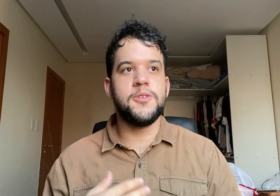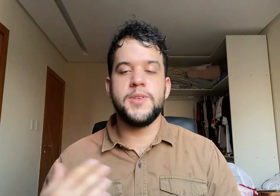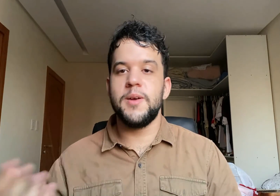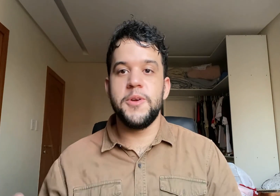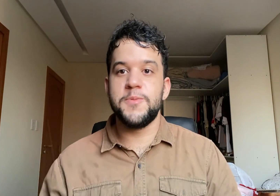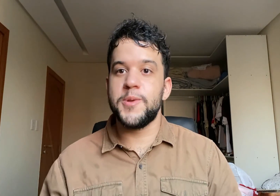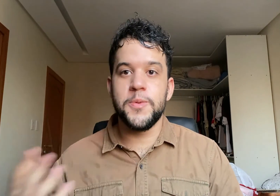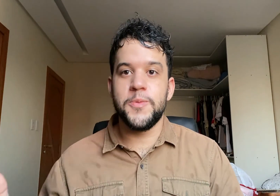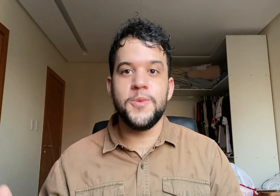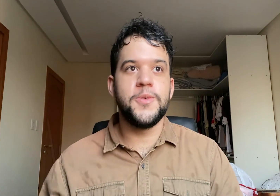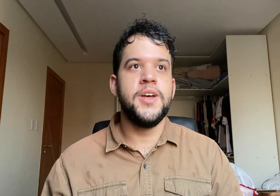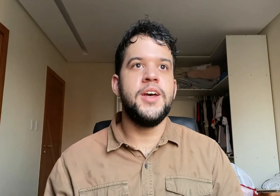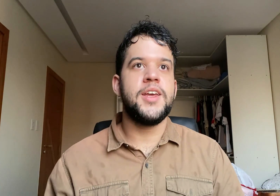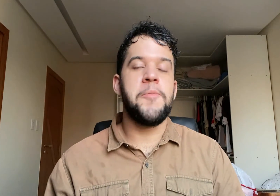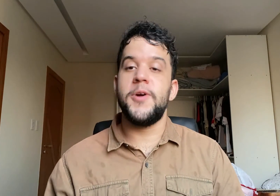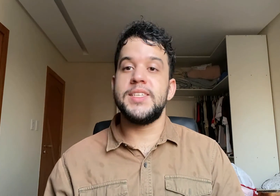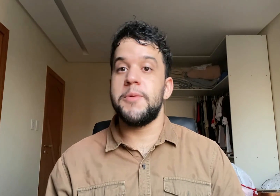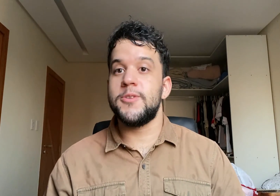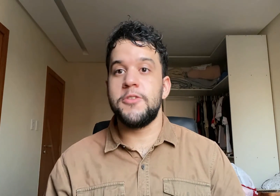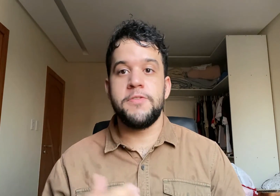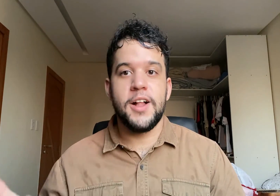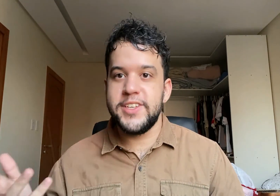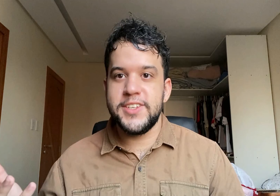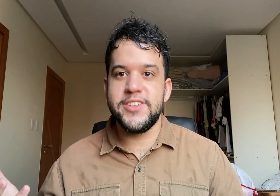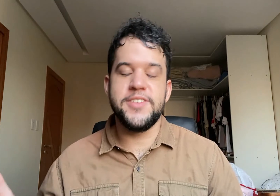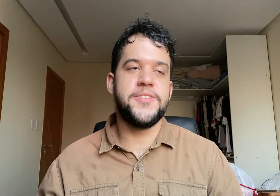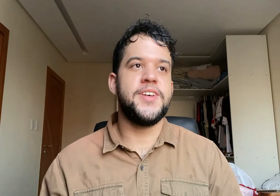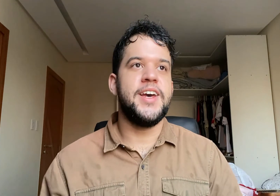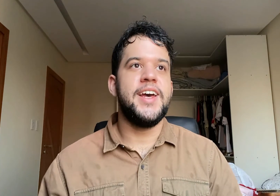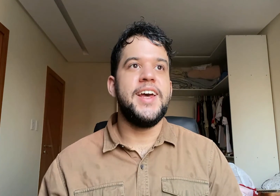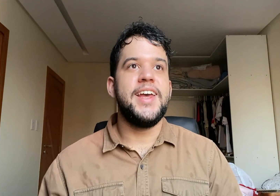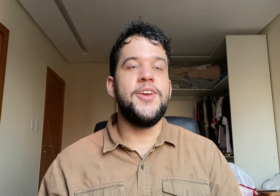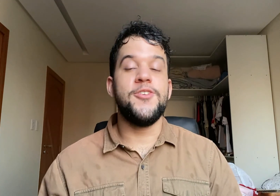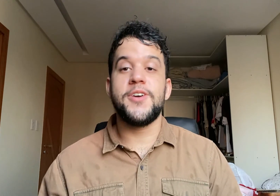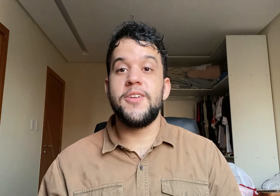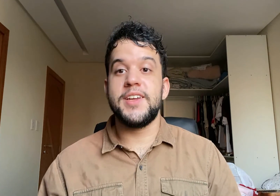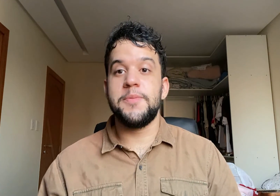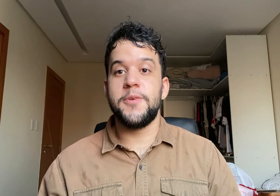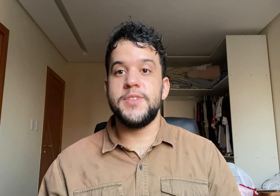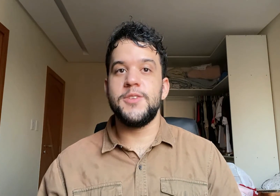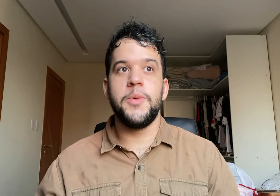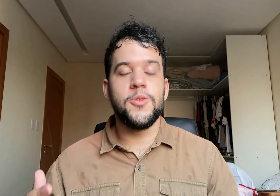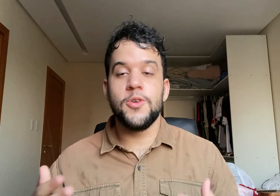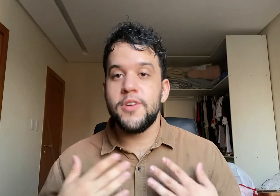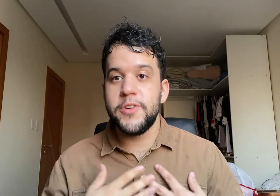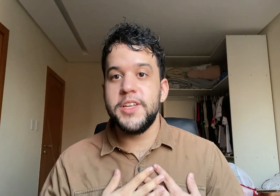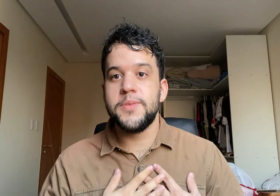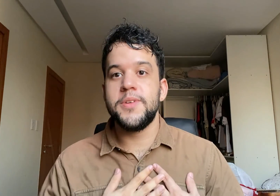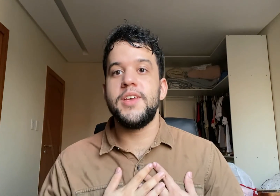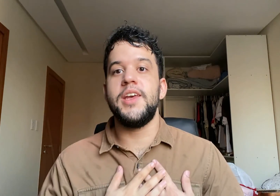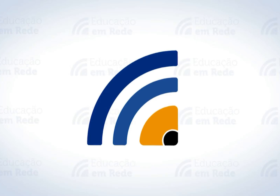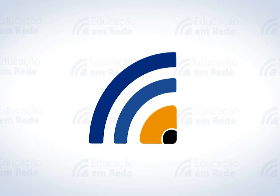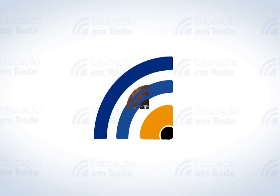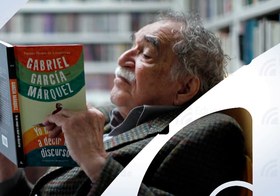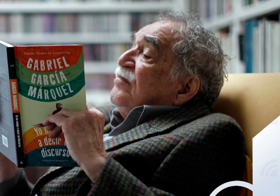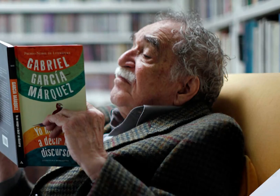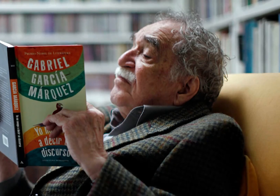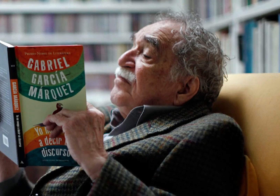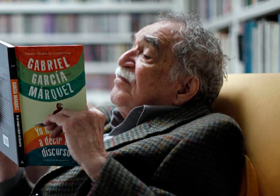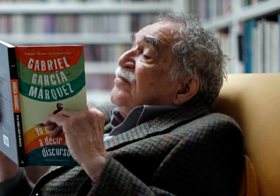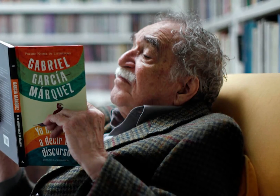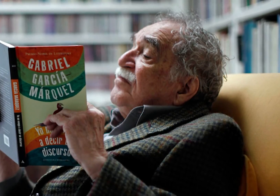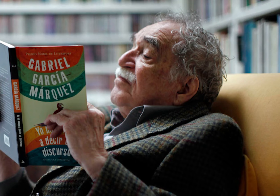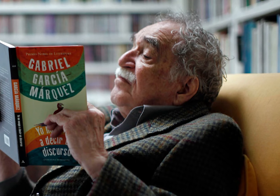para todos os meus amigos, para todo mundo. Quem me conhece sabe que eu só falo desses livros. E hoje eu quero trazer para vocês o meu autor favorito, que é o Gabriel